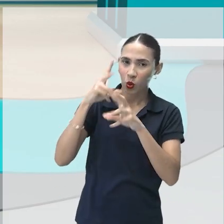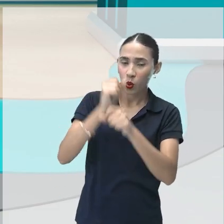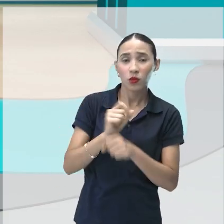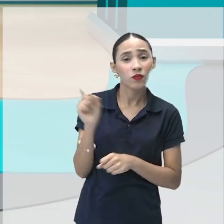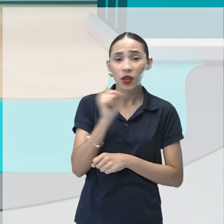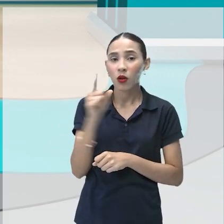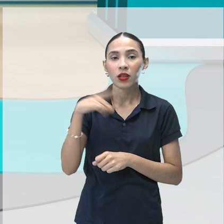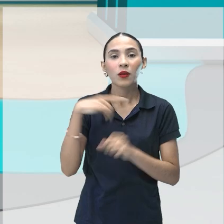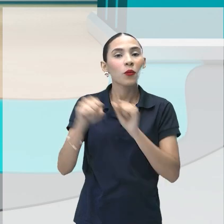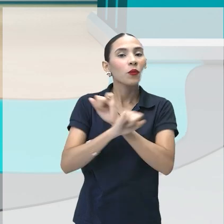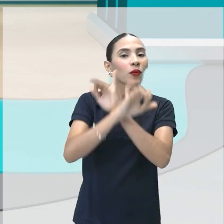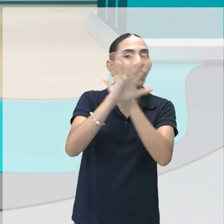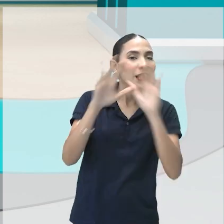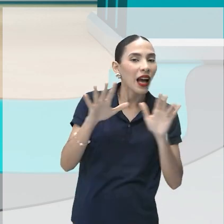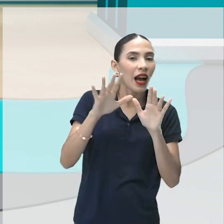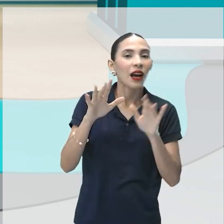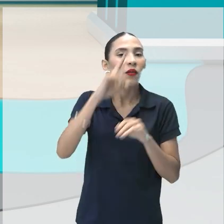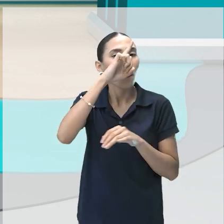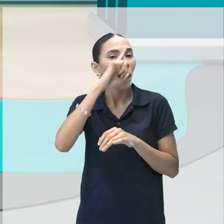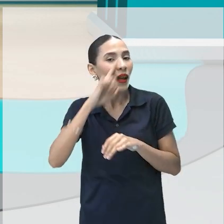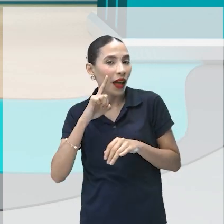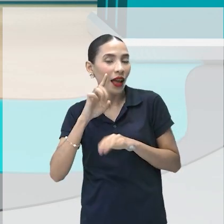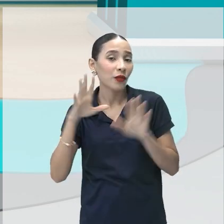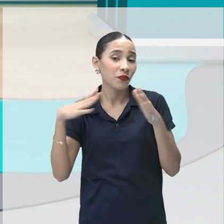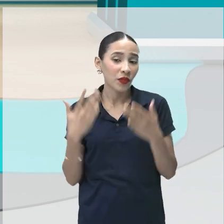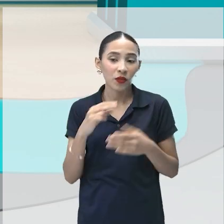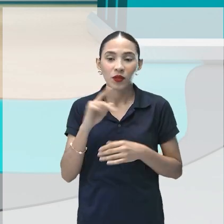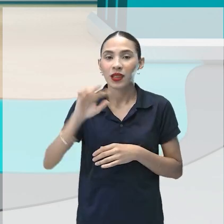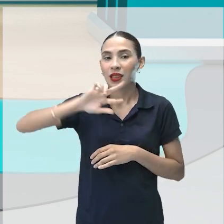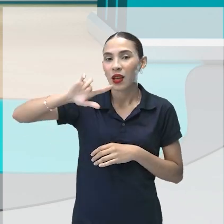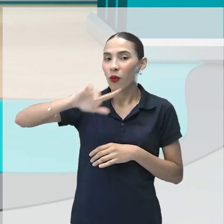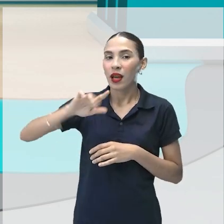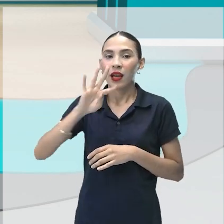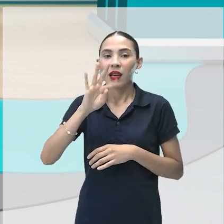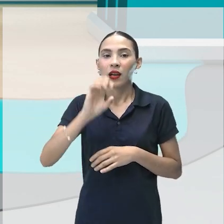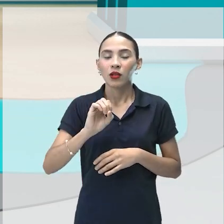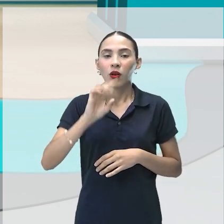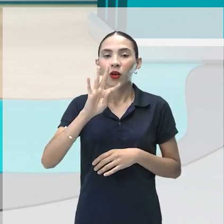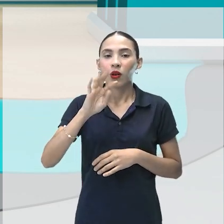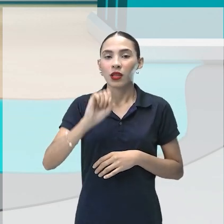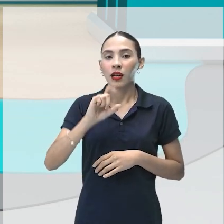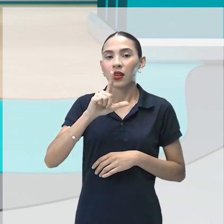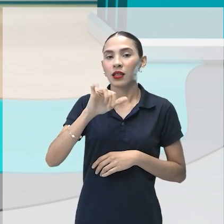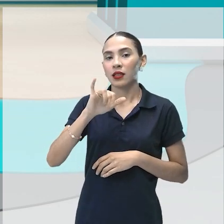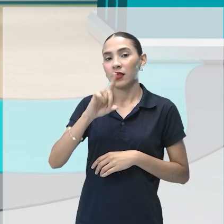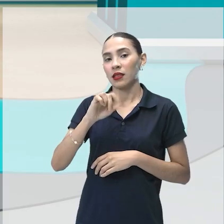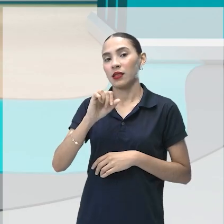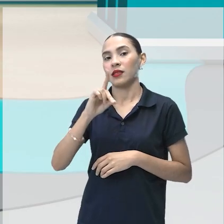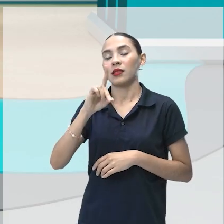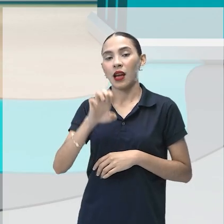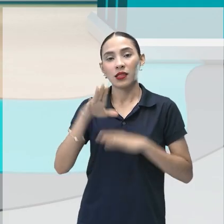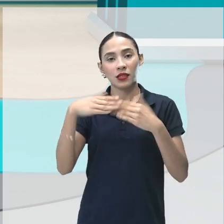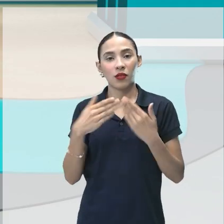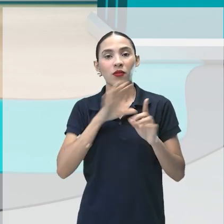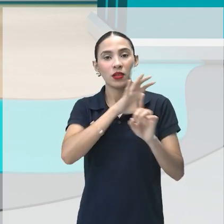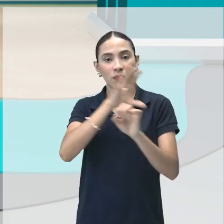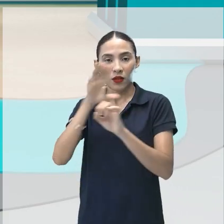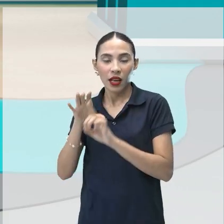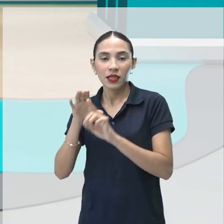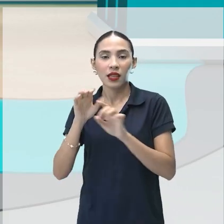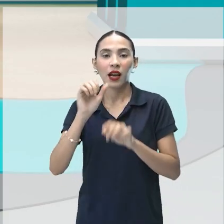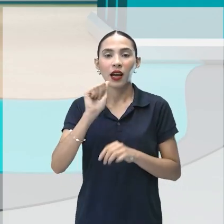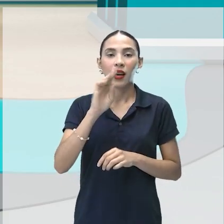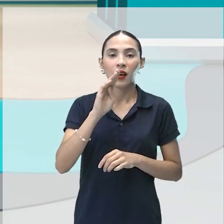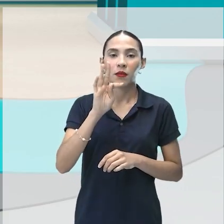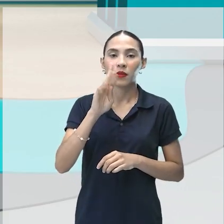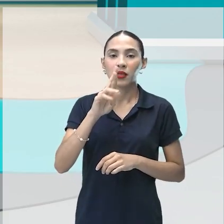tem um verde claro, um verde mais amarelado, então ela não é uma totalidade. Então, essas influências do